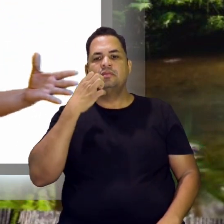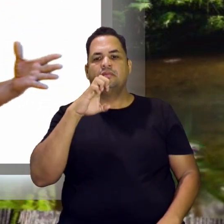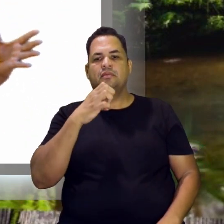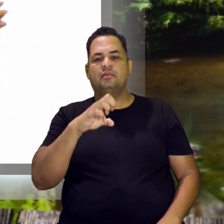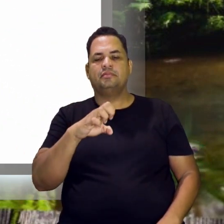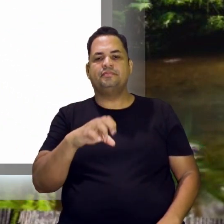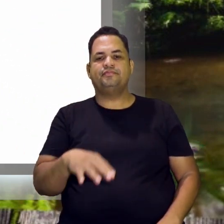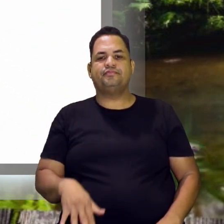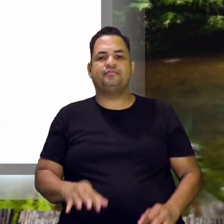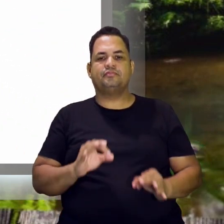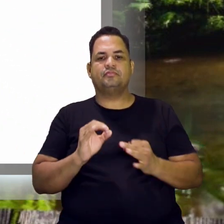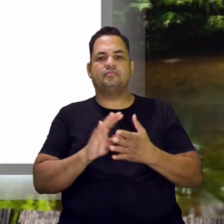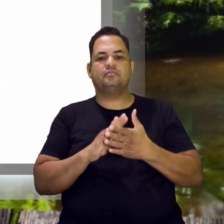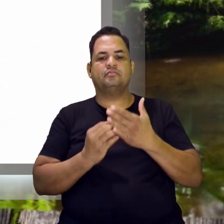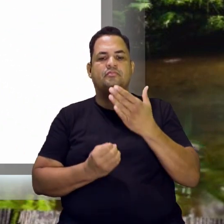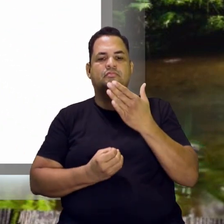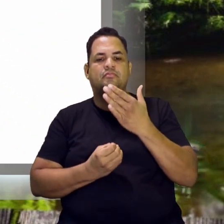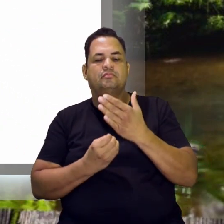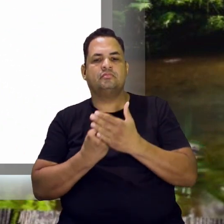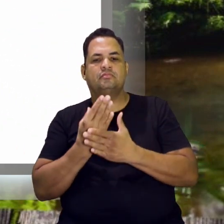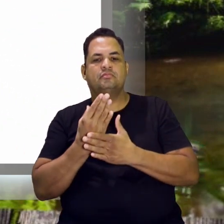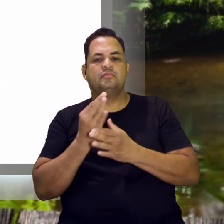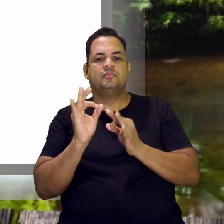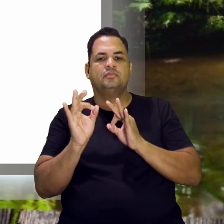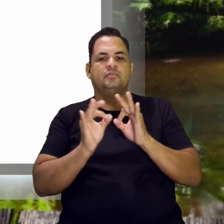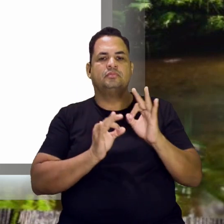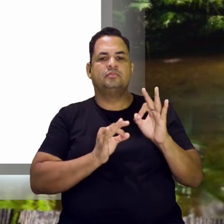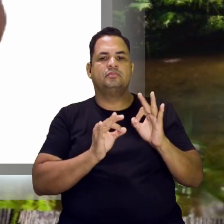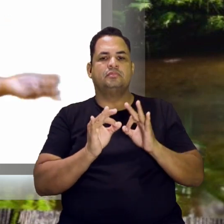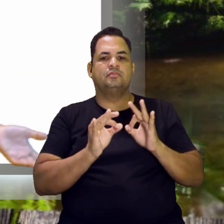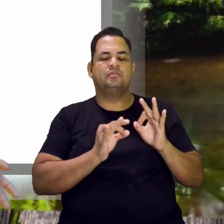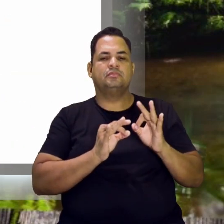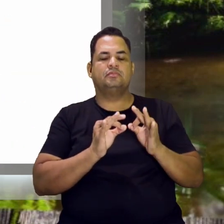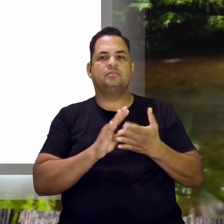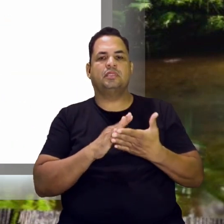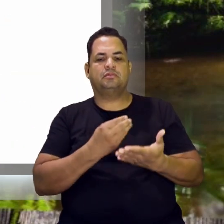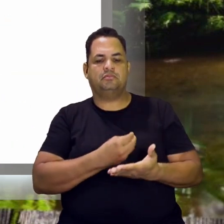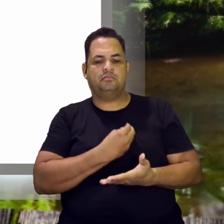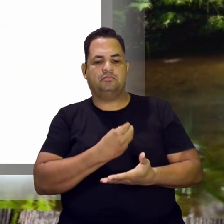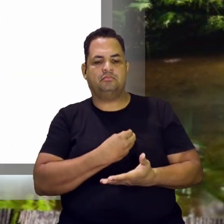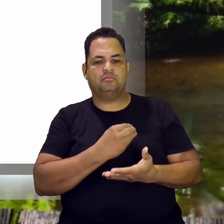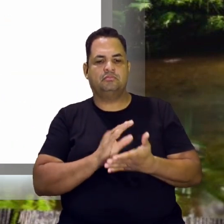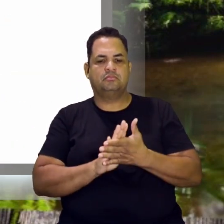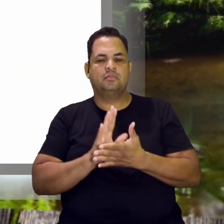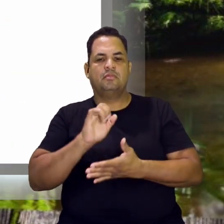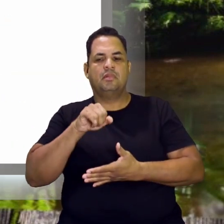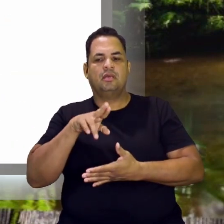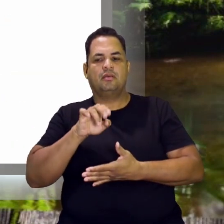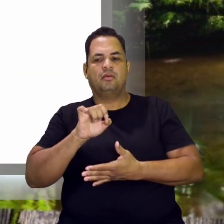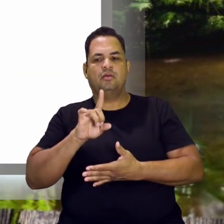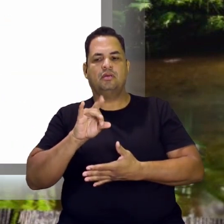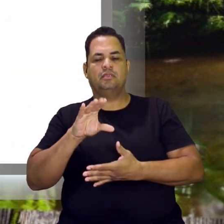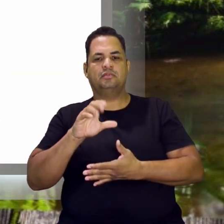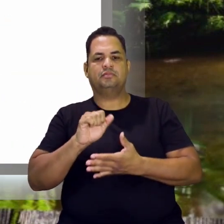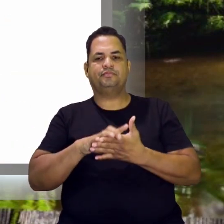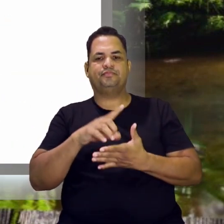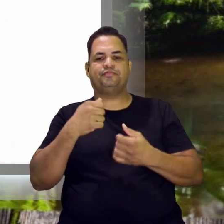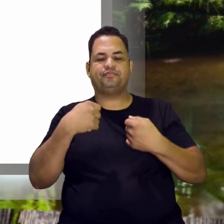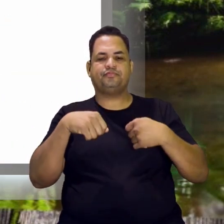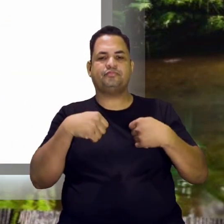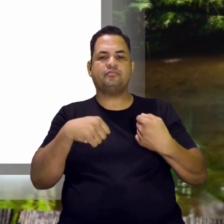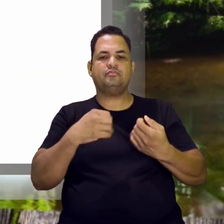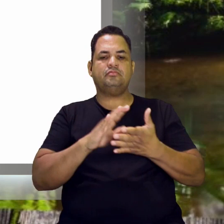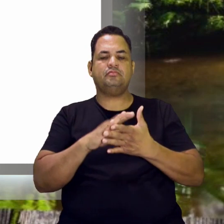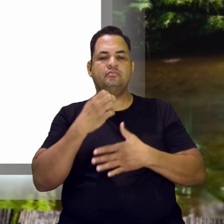Energia é a fonte sustentadora de todas as formas de vida, seja micro-organismos a macro-organismos, tá? Então, nós